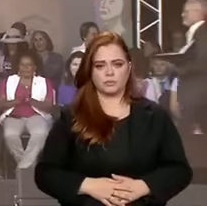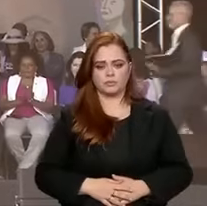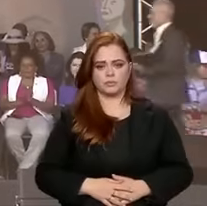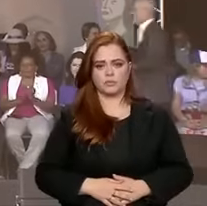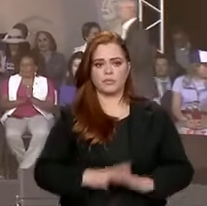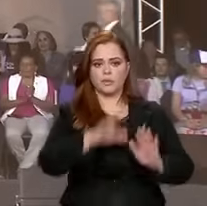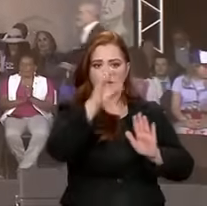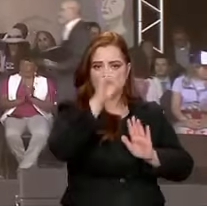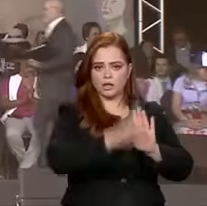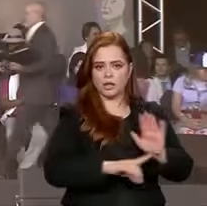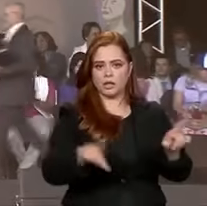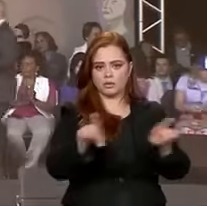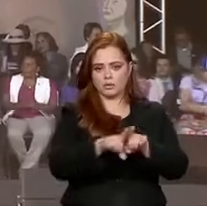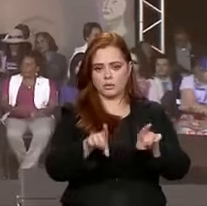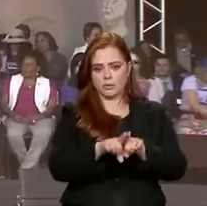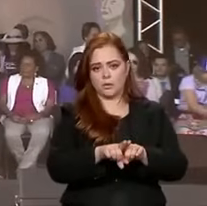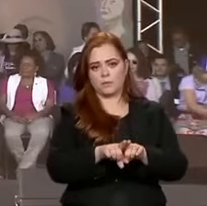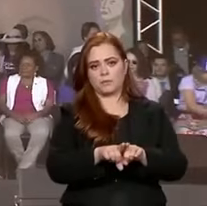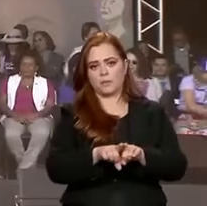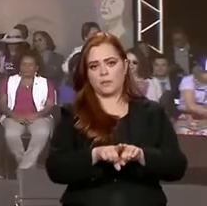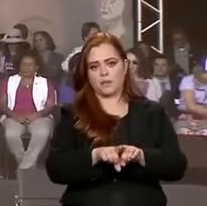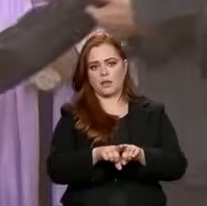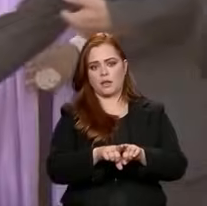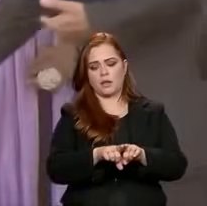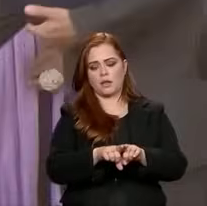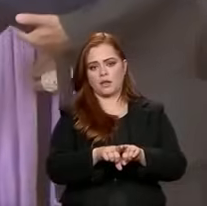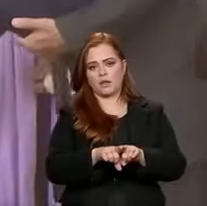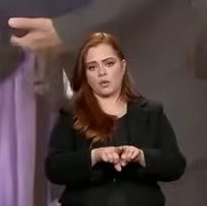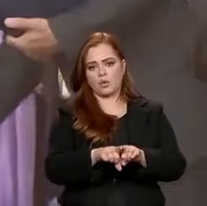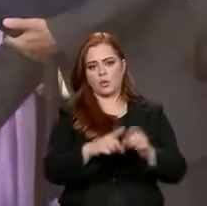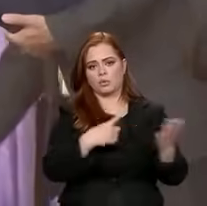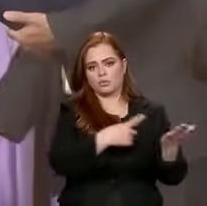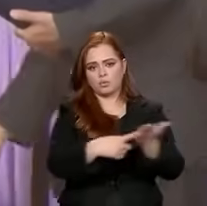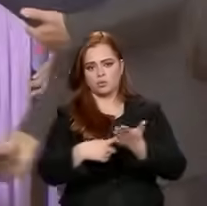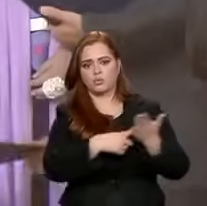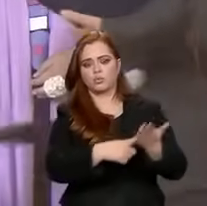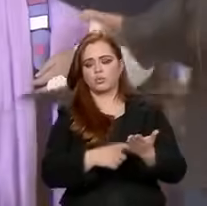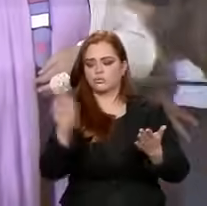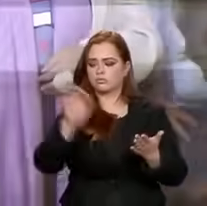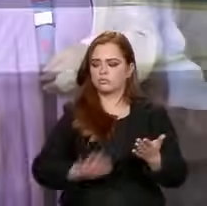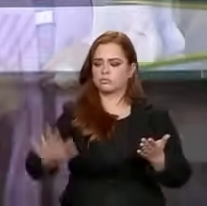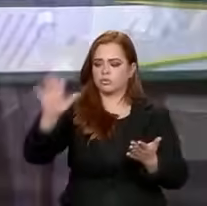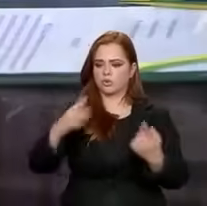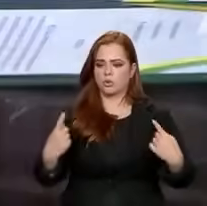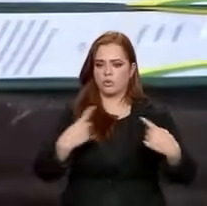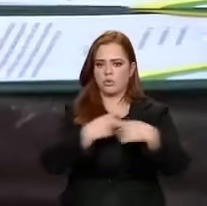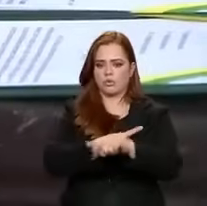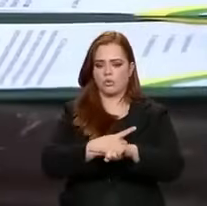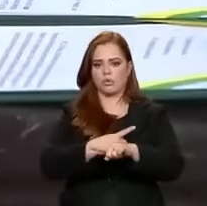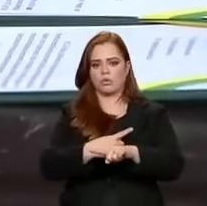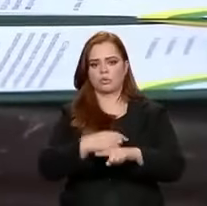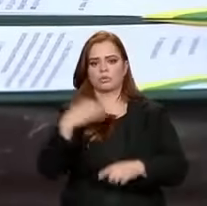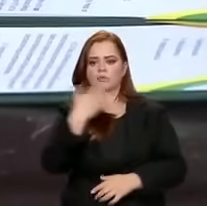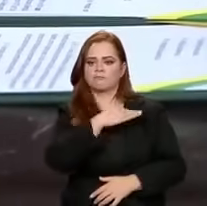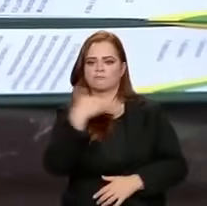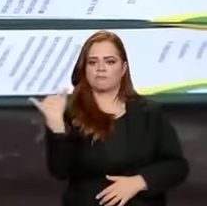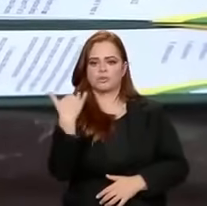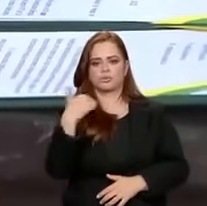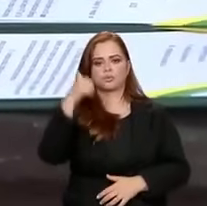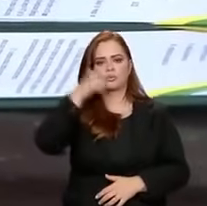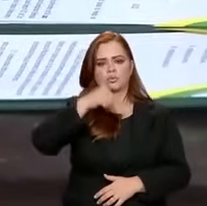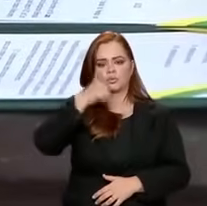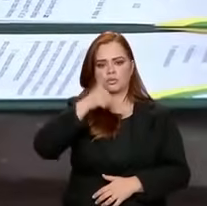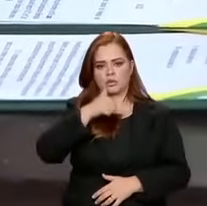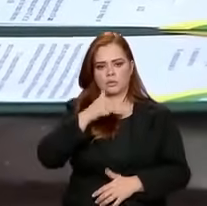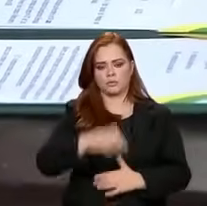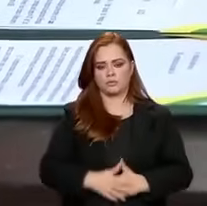Decreto que institui o pacto Nacional de prevenção ao feminicídios o pacto Nacional